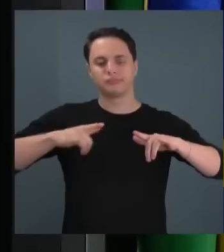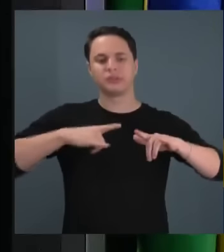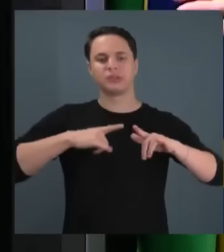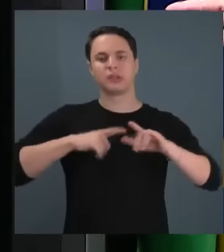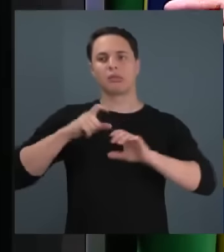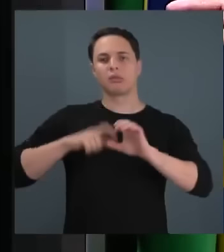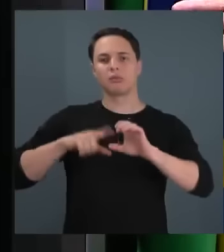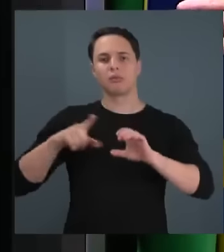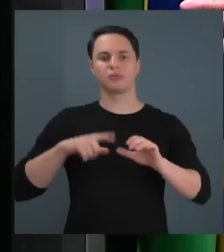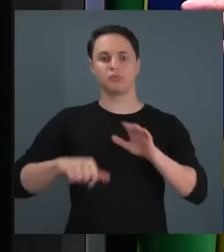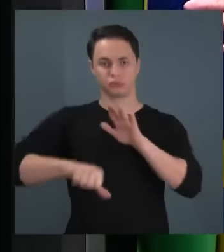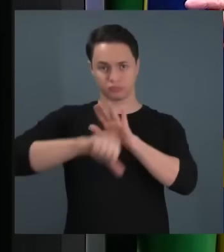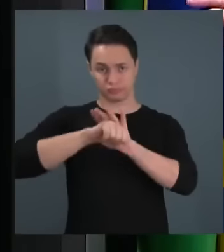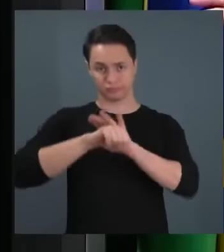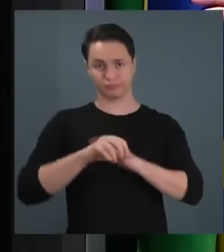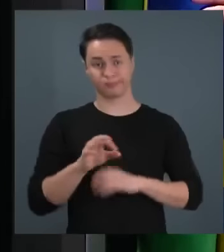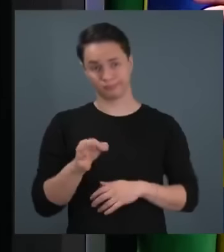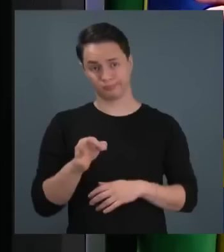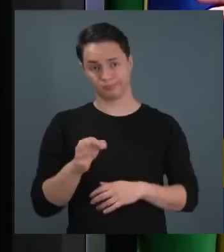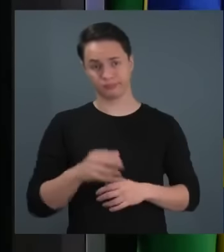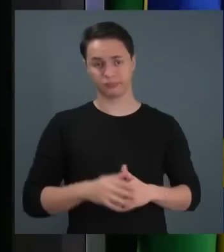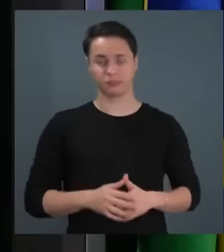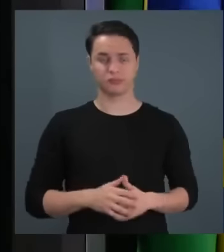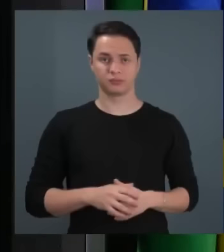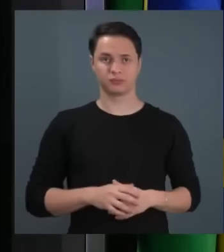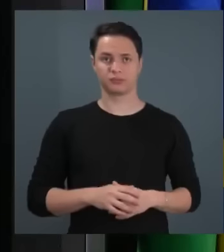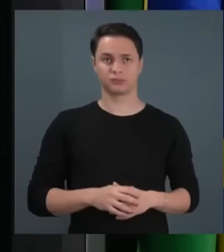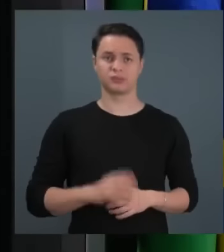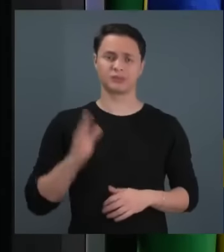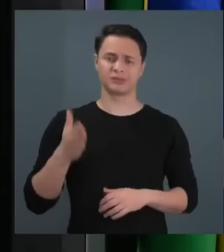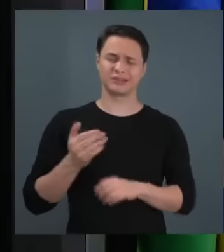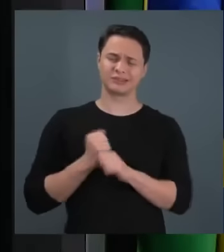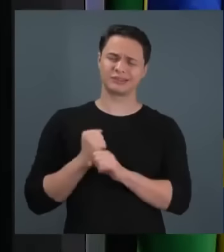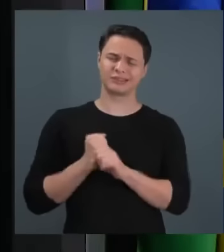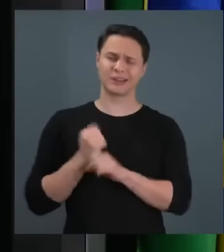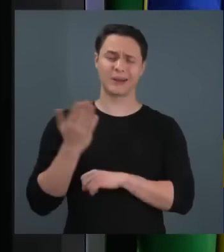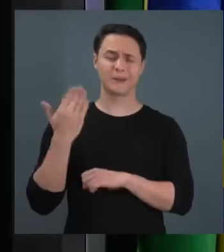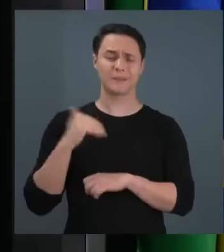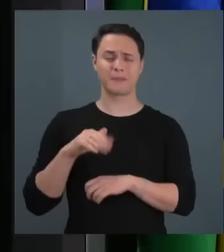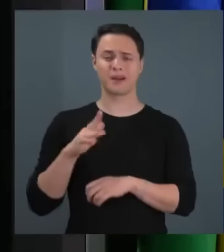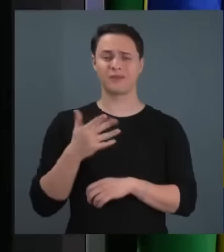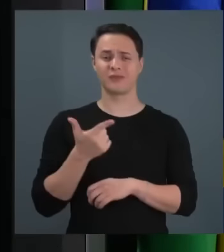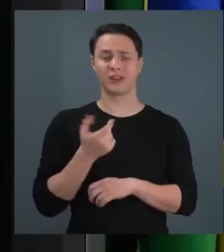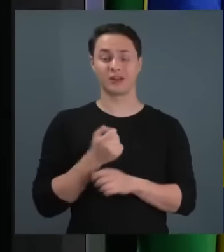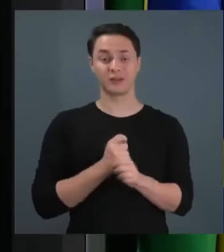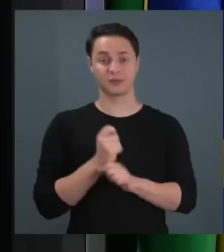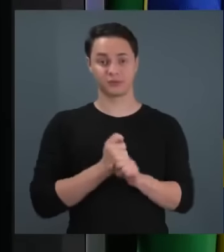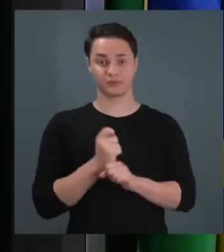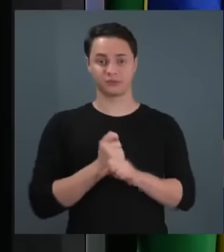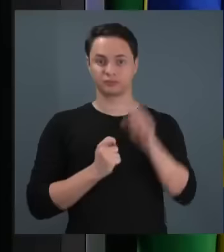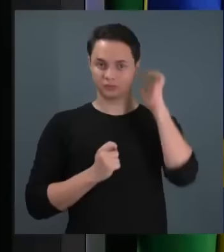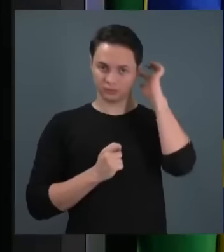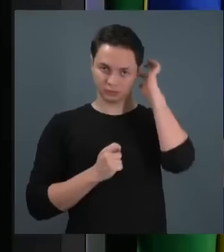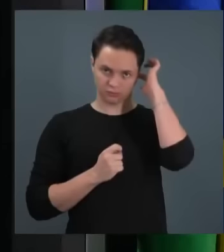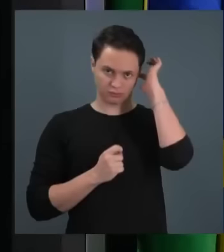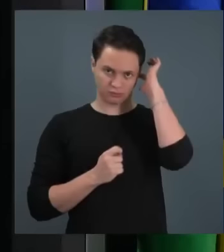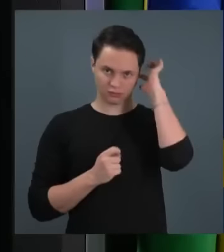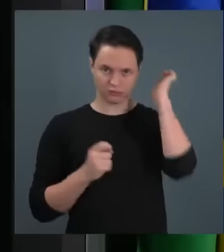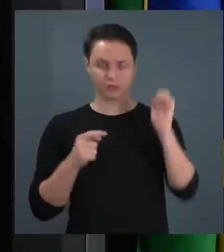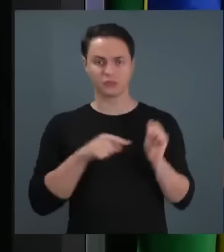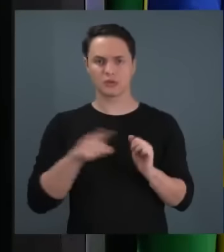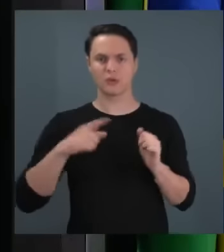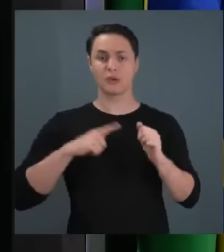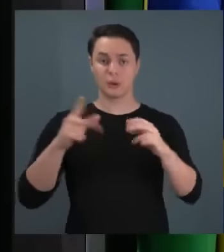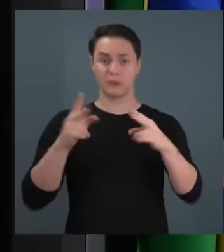alguém discorda de mim? Há décadas, mais de 20 anos, você vê se proliferar